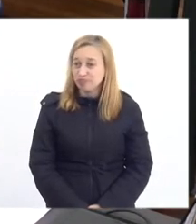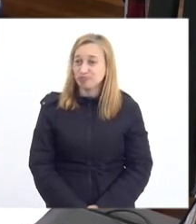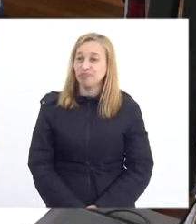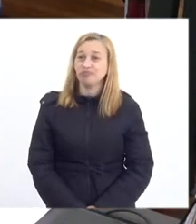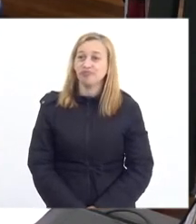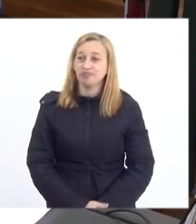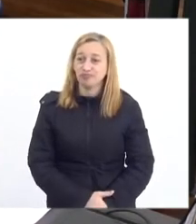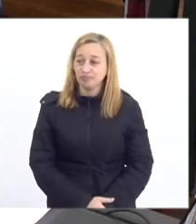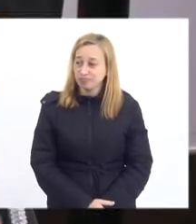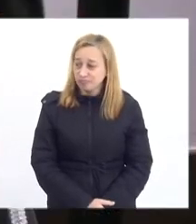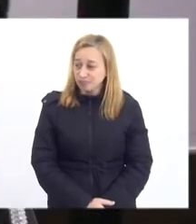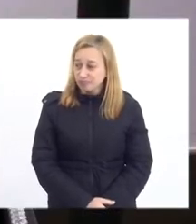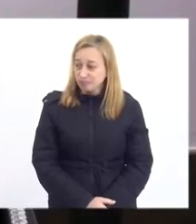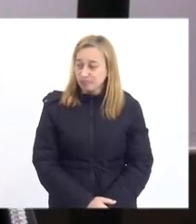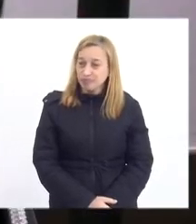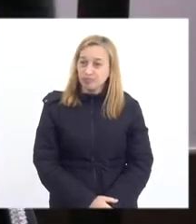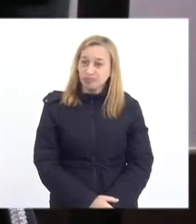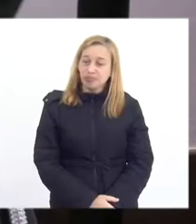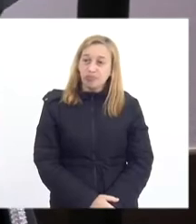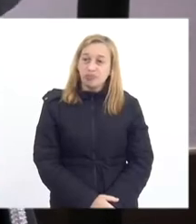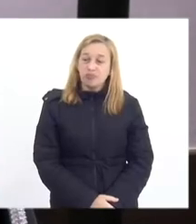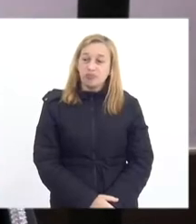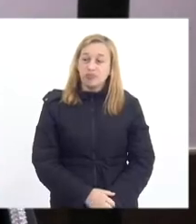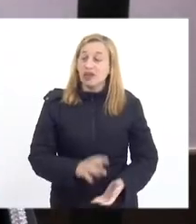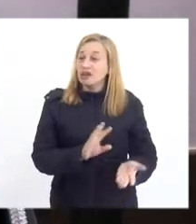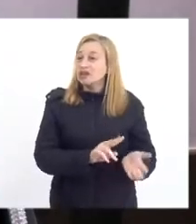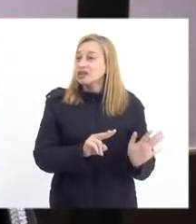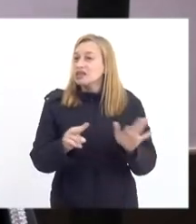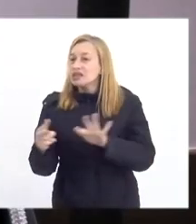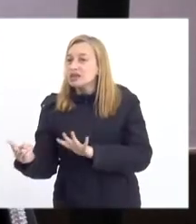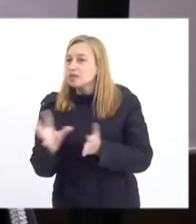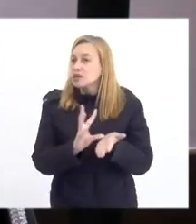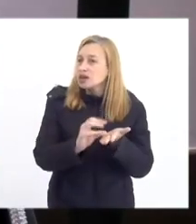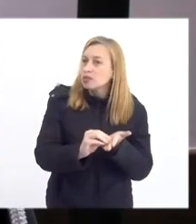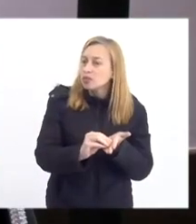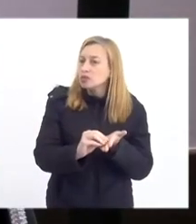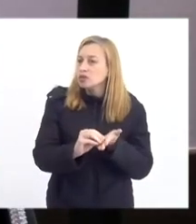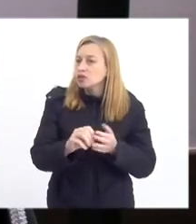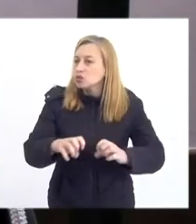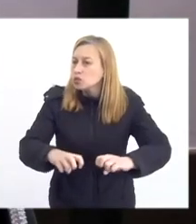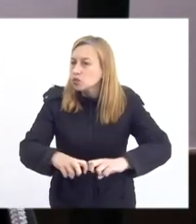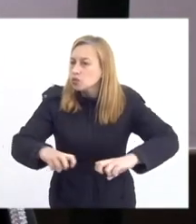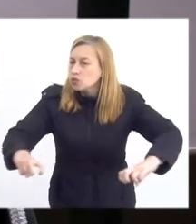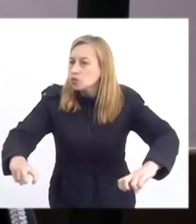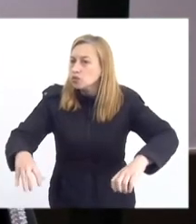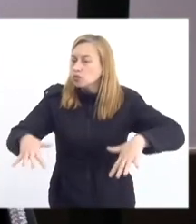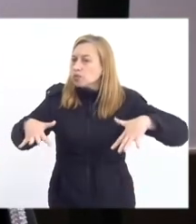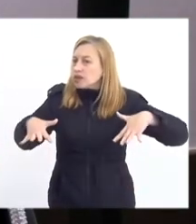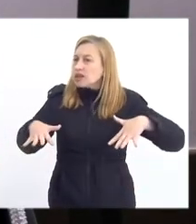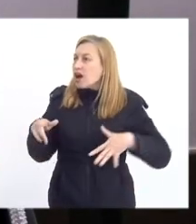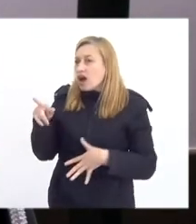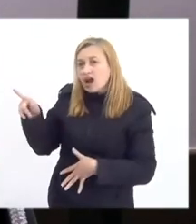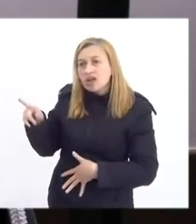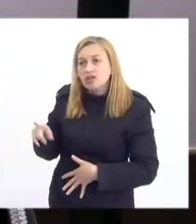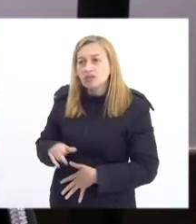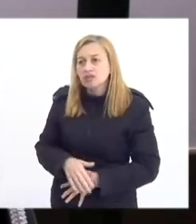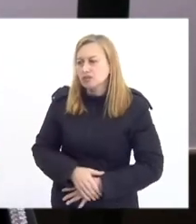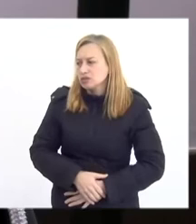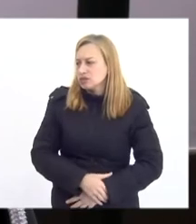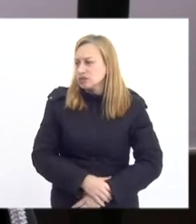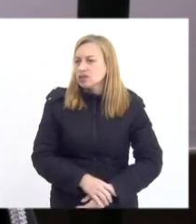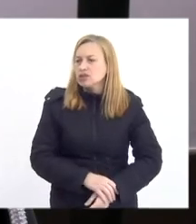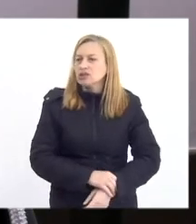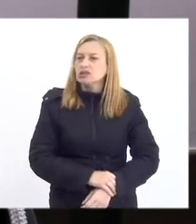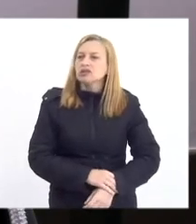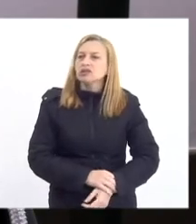ontem? Não, na pauta dessa semana, que não é da CCJ, não, da pauta de plenário. É, do play. Pauta de plenário.